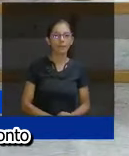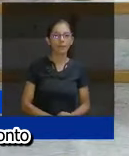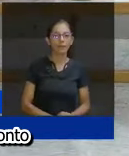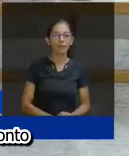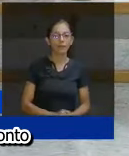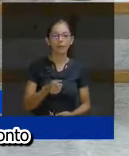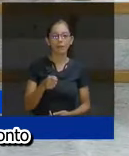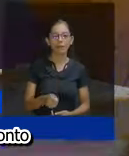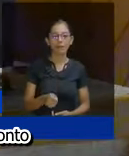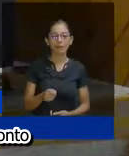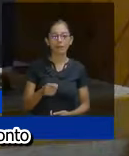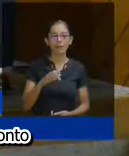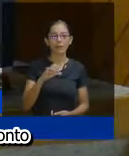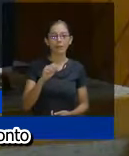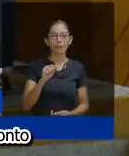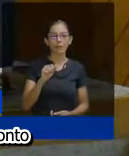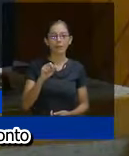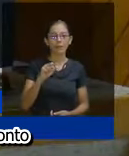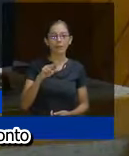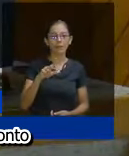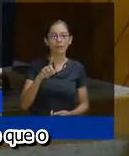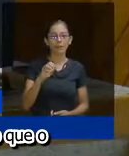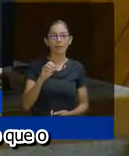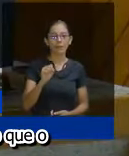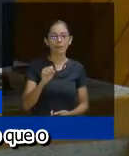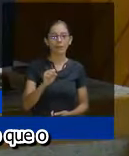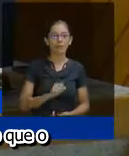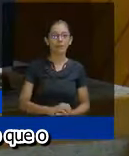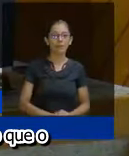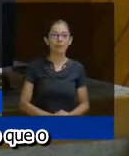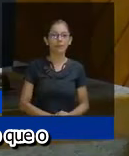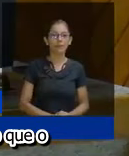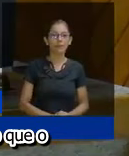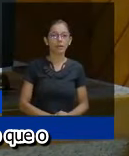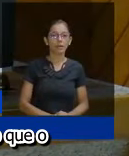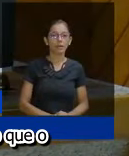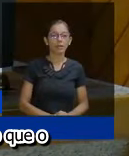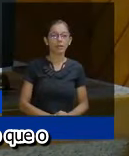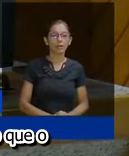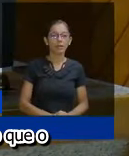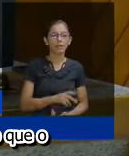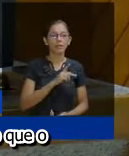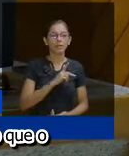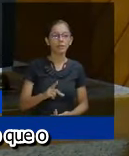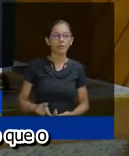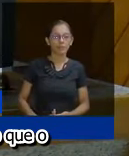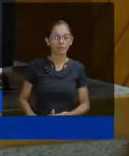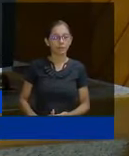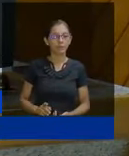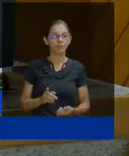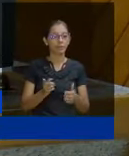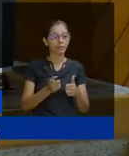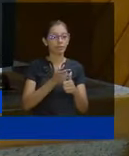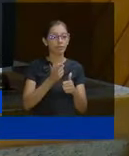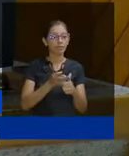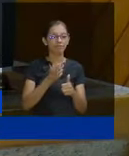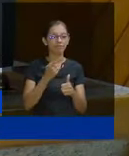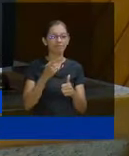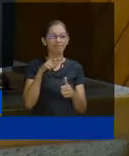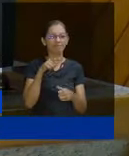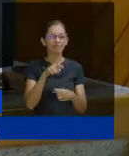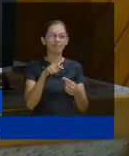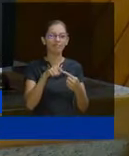mesa. Senhor presidente, o primeiro ponto me parece já devidamente debatido com relação ao que